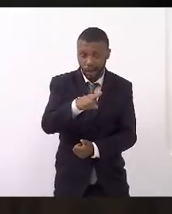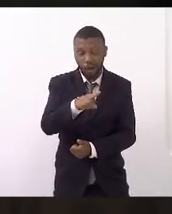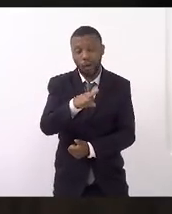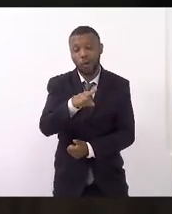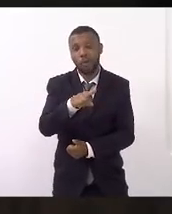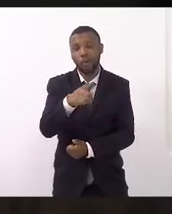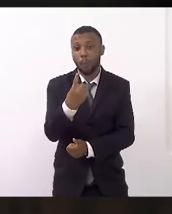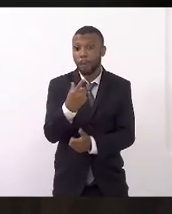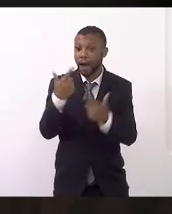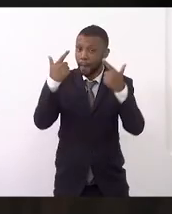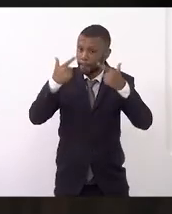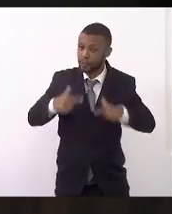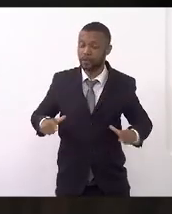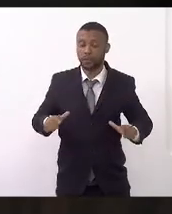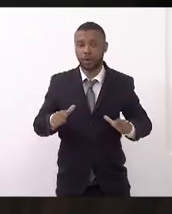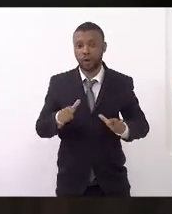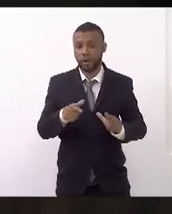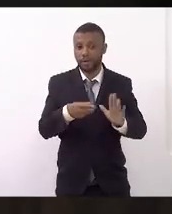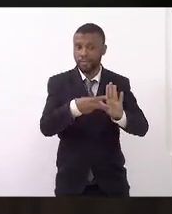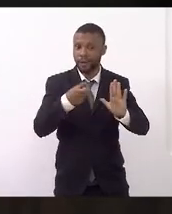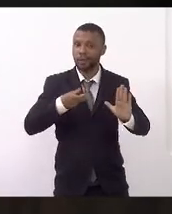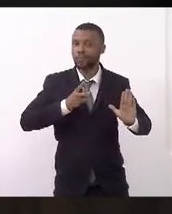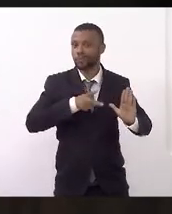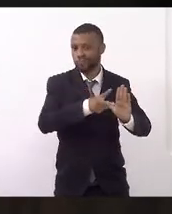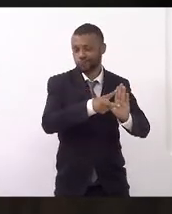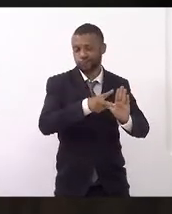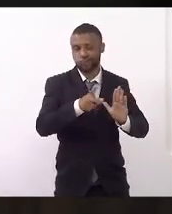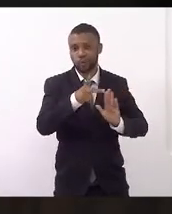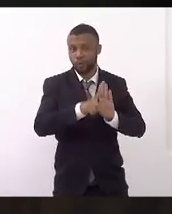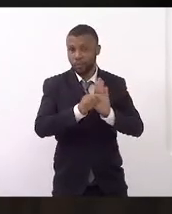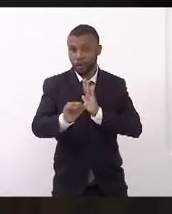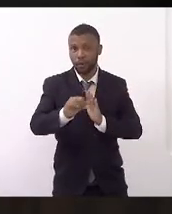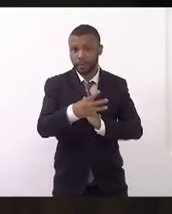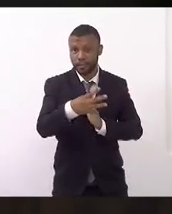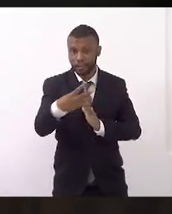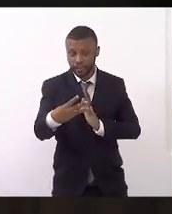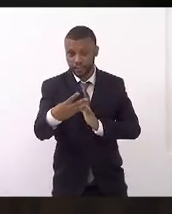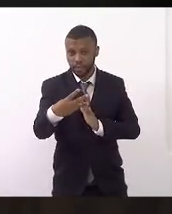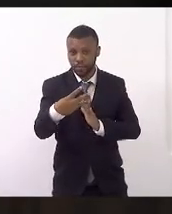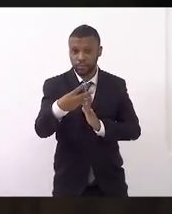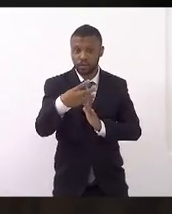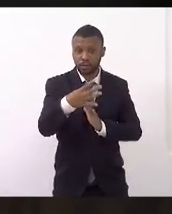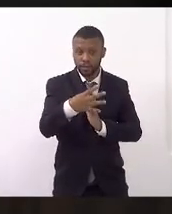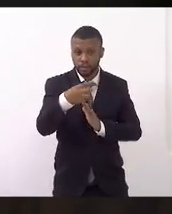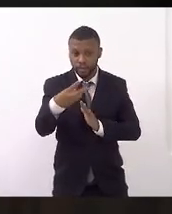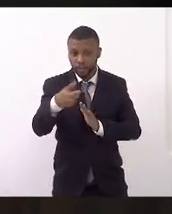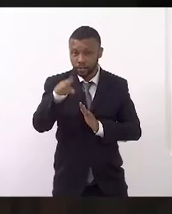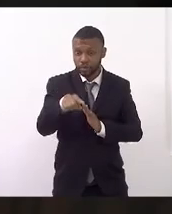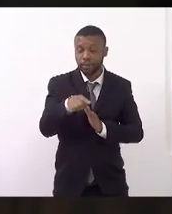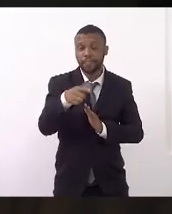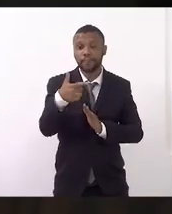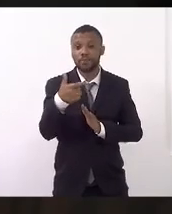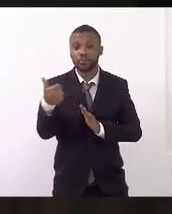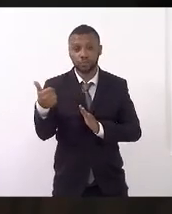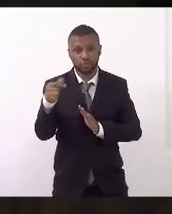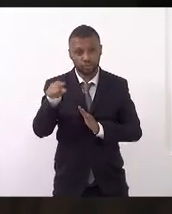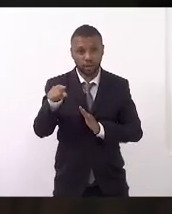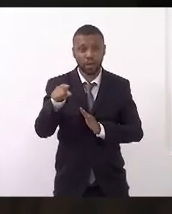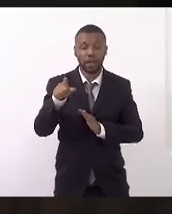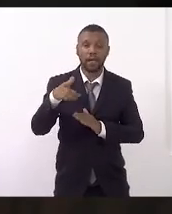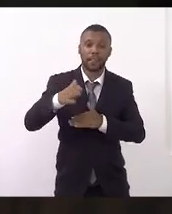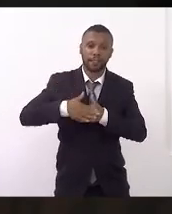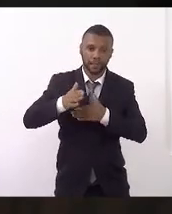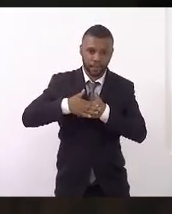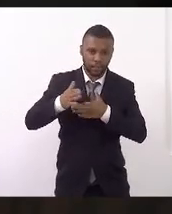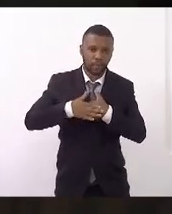mantido. Anuncio, veto total aposto ao projeto de lei 4383-A de 21, de autoria dos deputados Coronel Salema, Alana Passos,